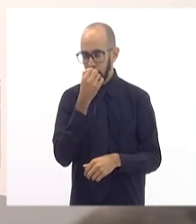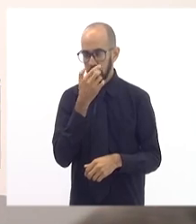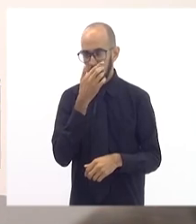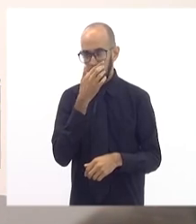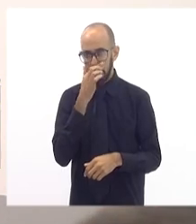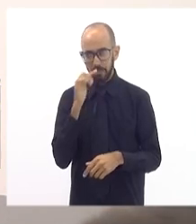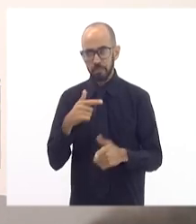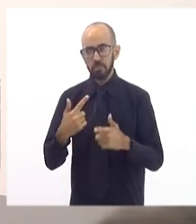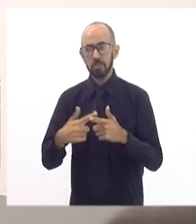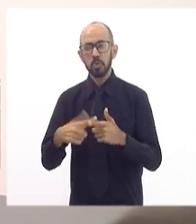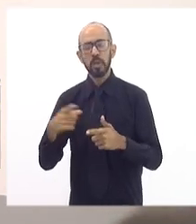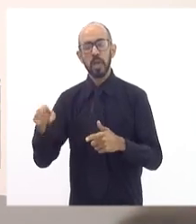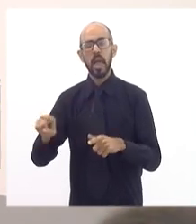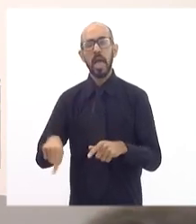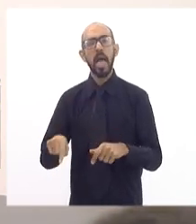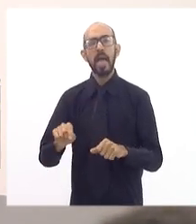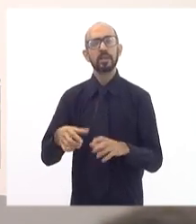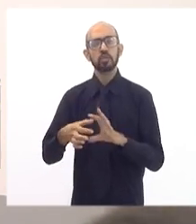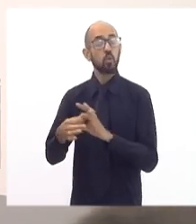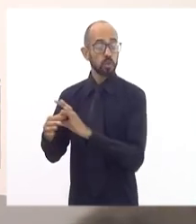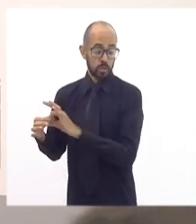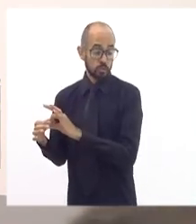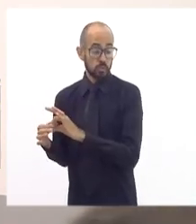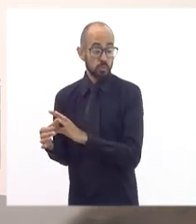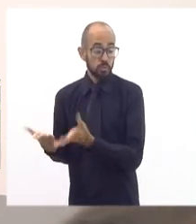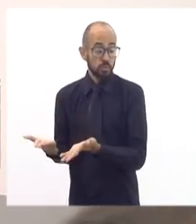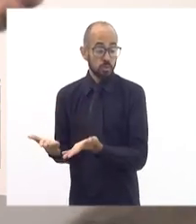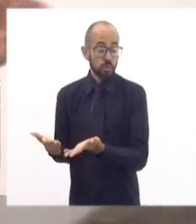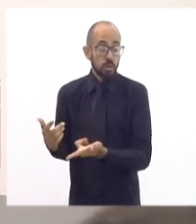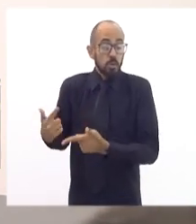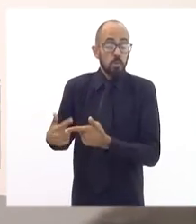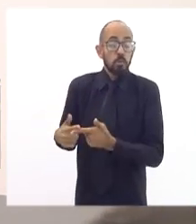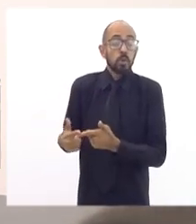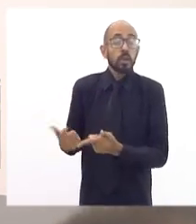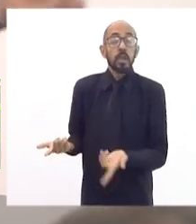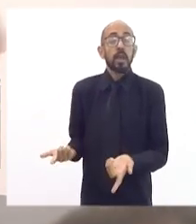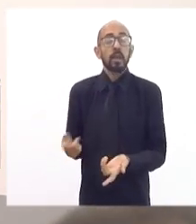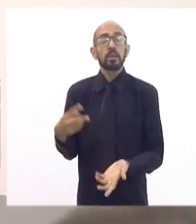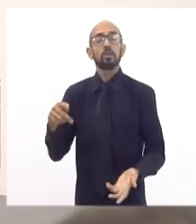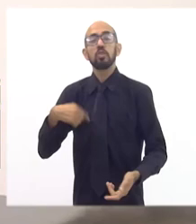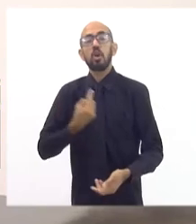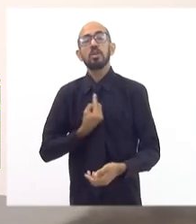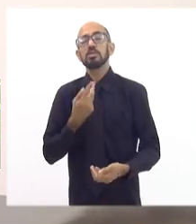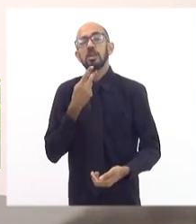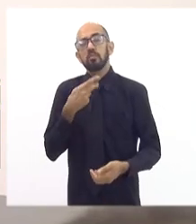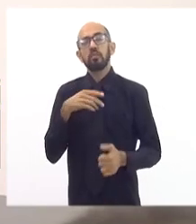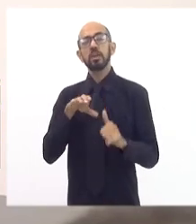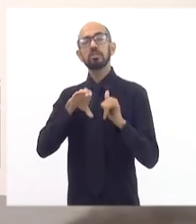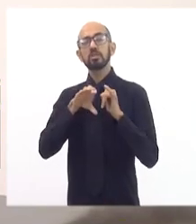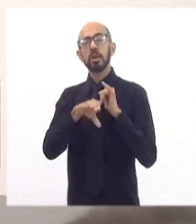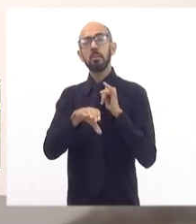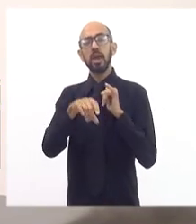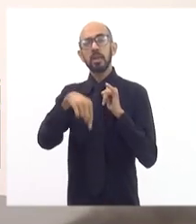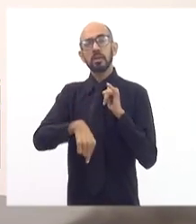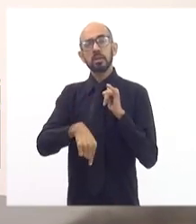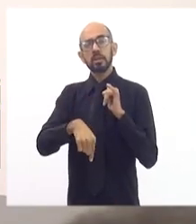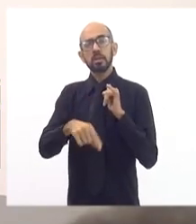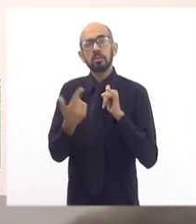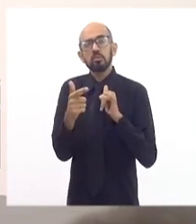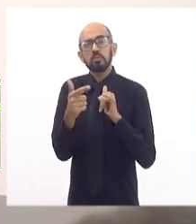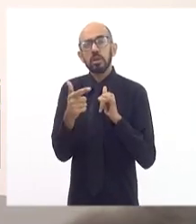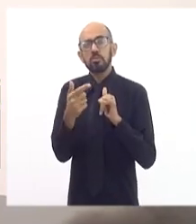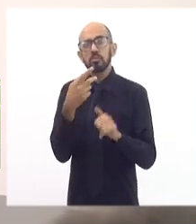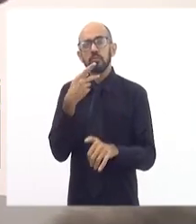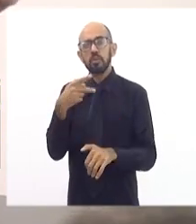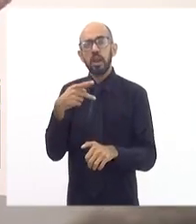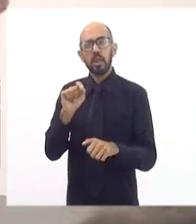e essa essa questão inclusive de por qual motivo Estamos tratando essa questão de termelétrica aqui e não estamos